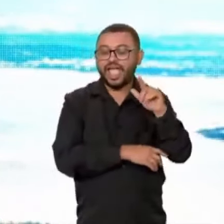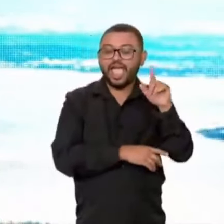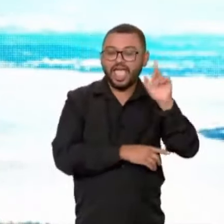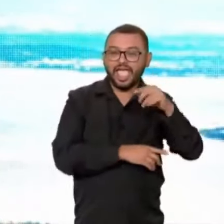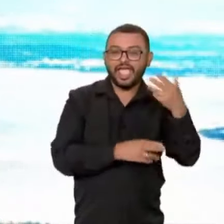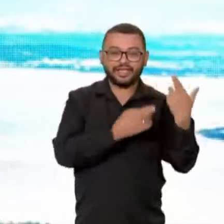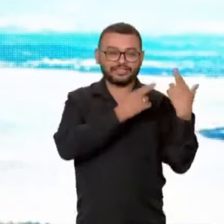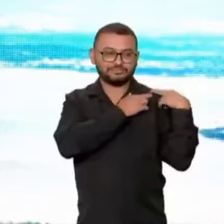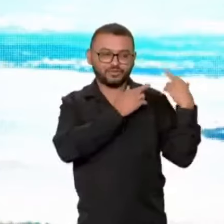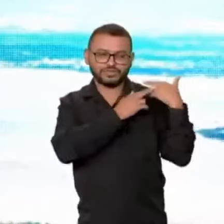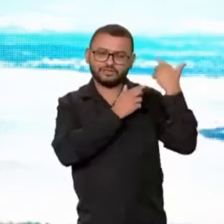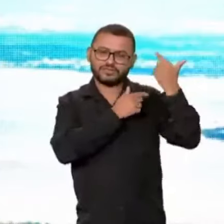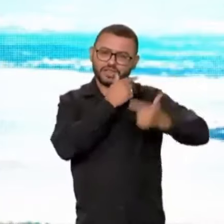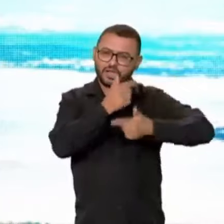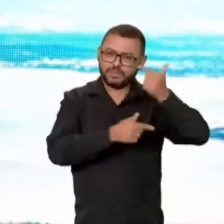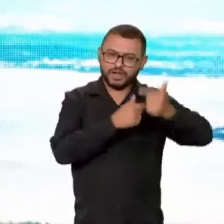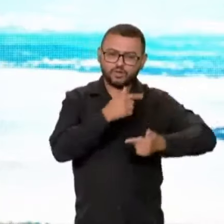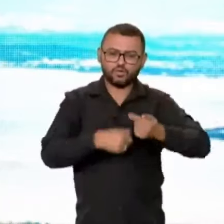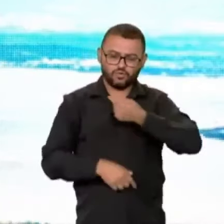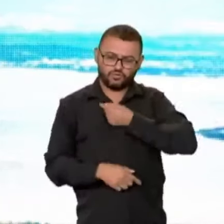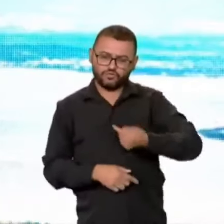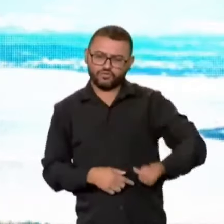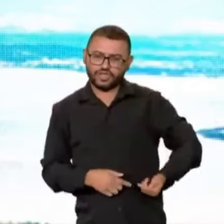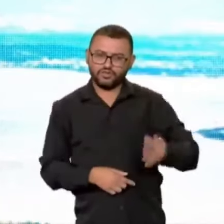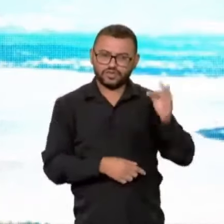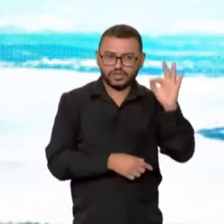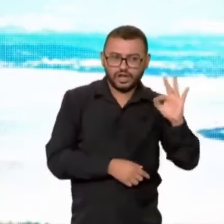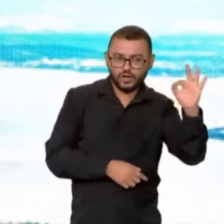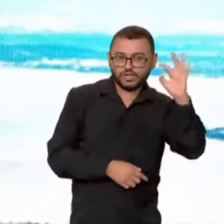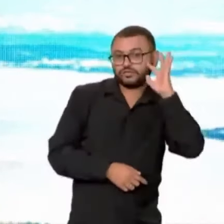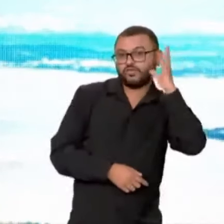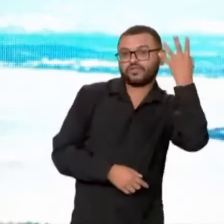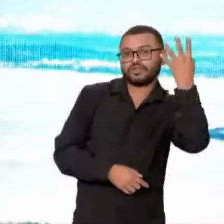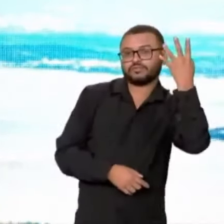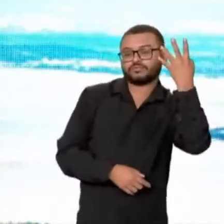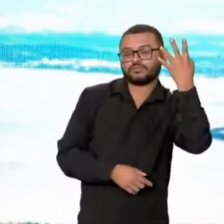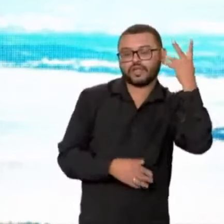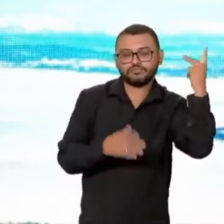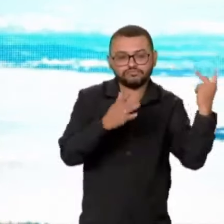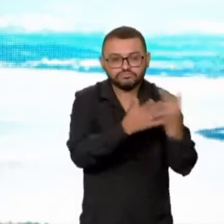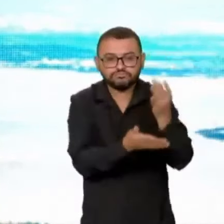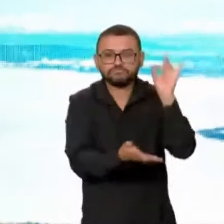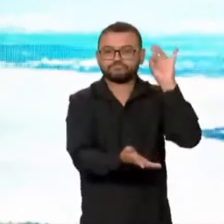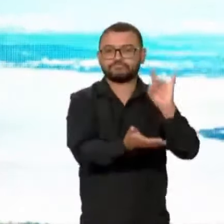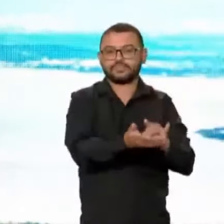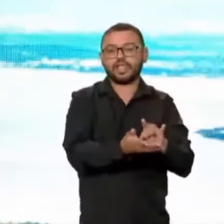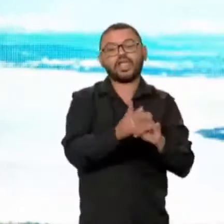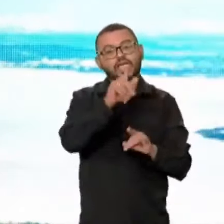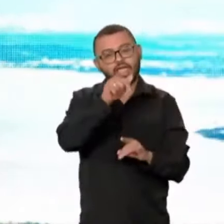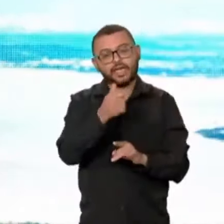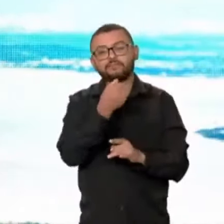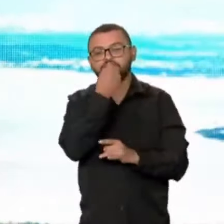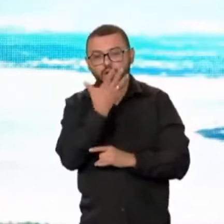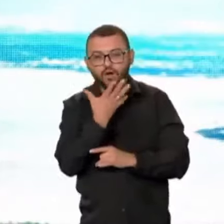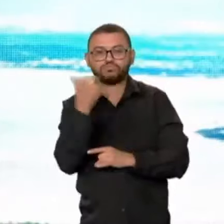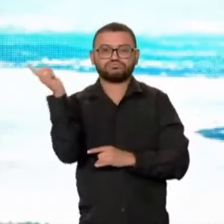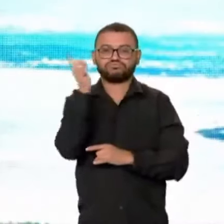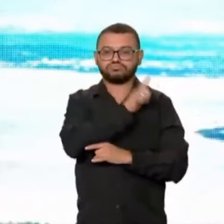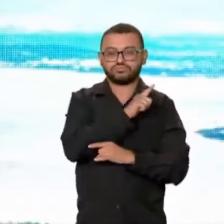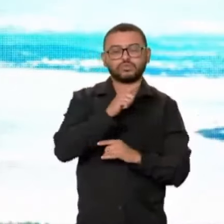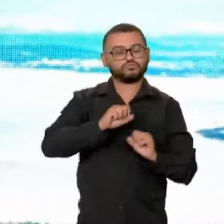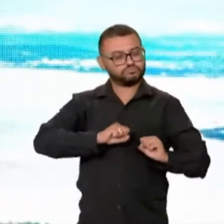fazer com que as coisas que o governo federal toma decisão aconteça, é uma das razões do sucesso do